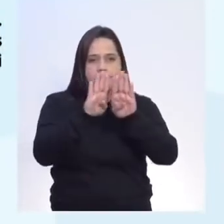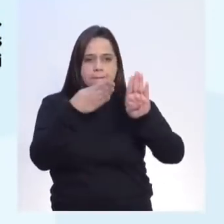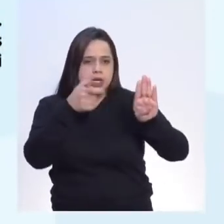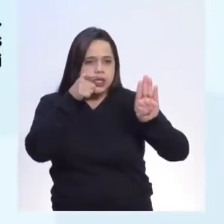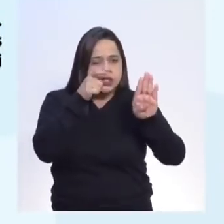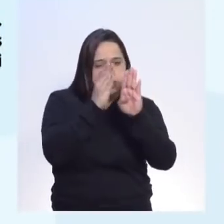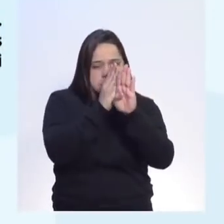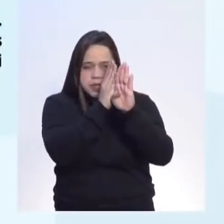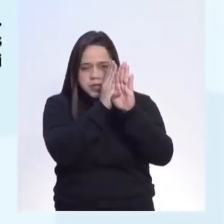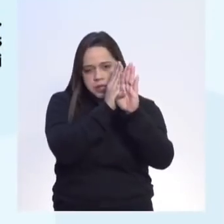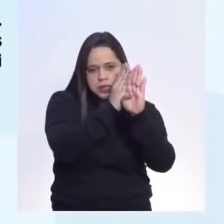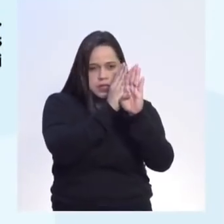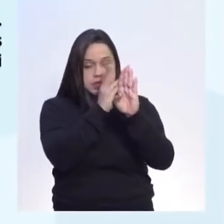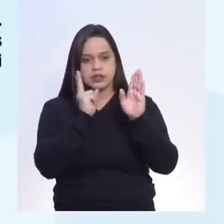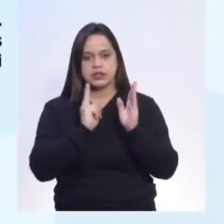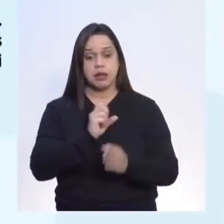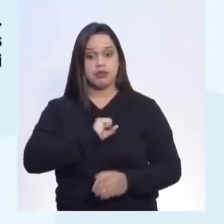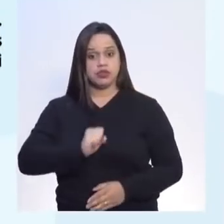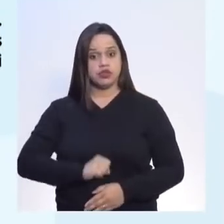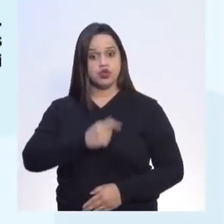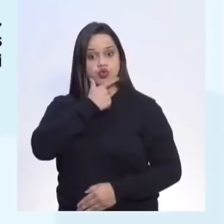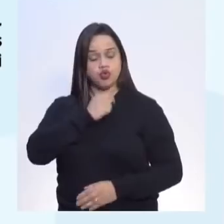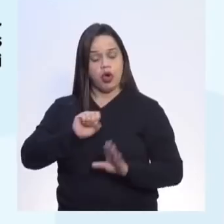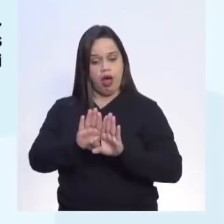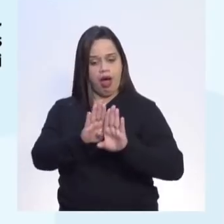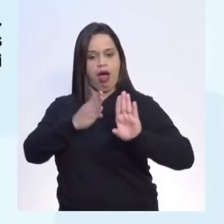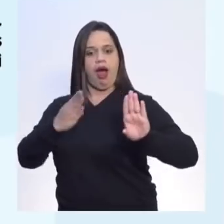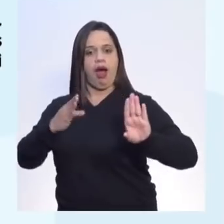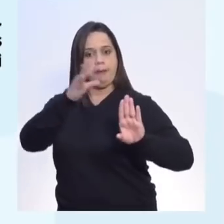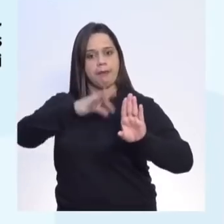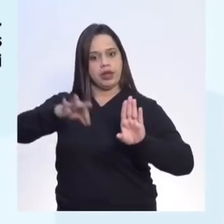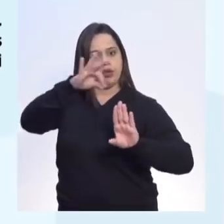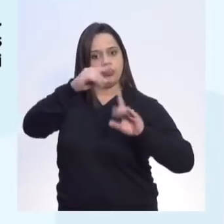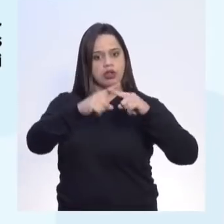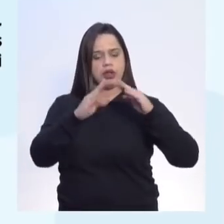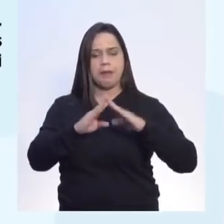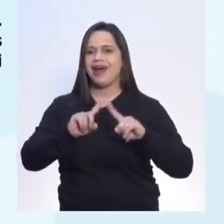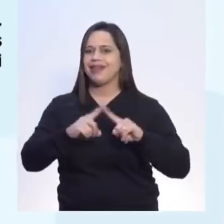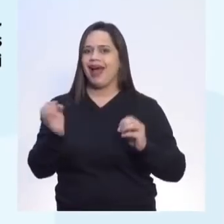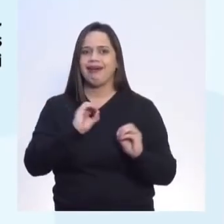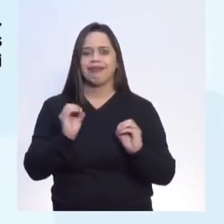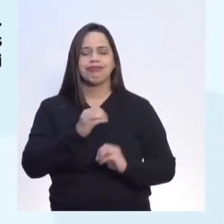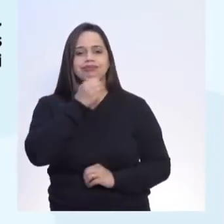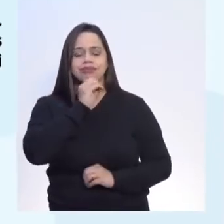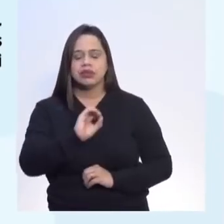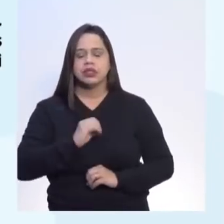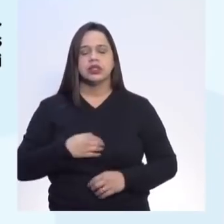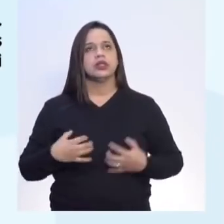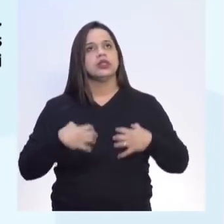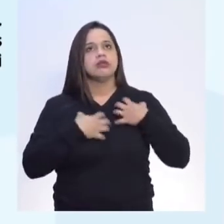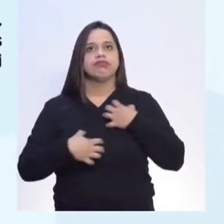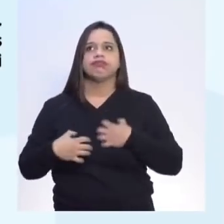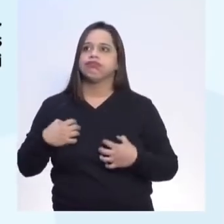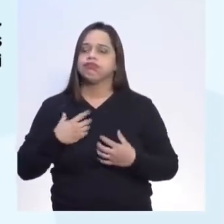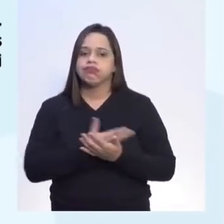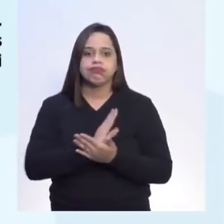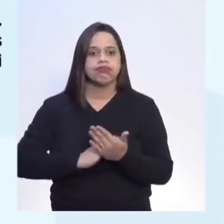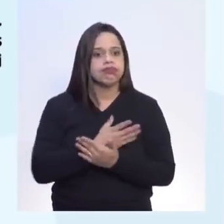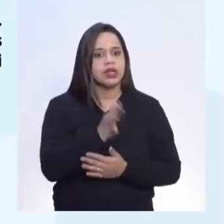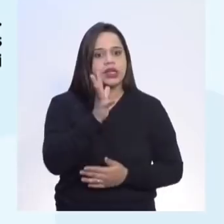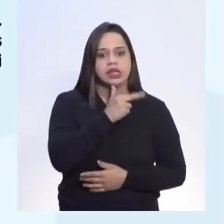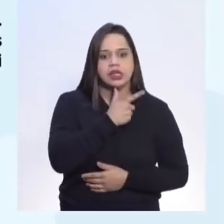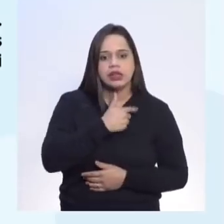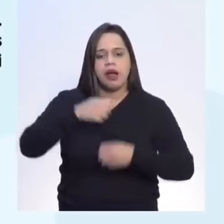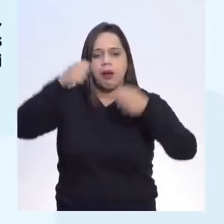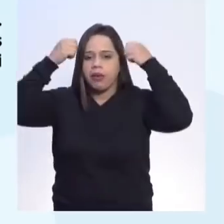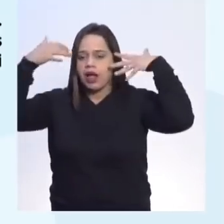pela fresta cada vez que um sacerdote abria o santuário. Mas nada do Visconde aparecer. Impaciente com a demora, Emília resolveu